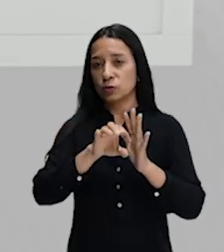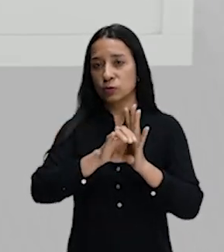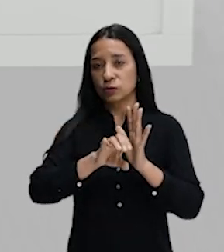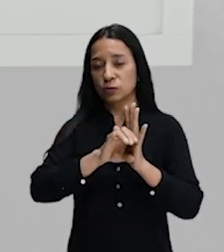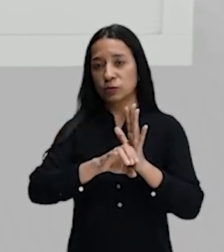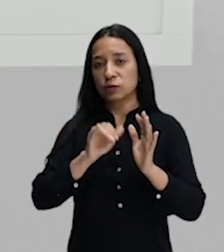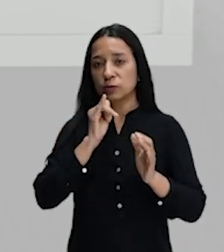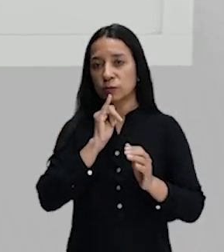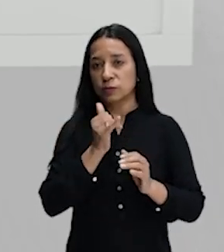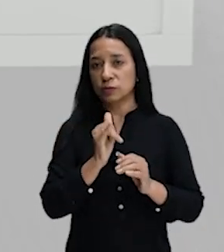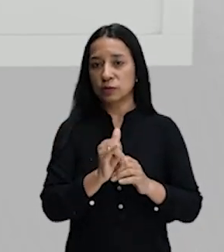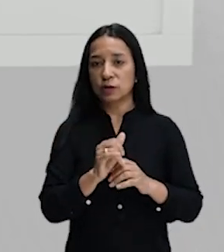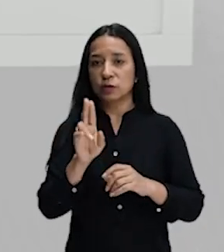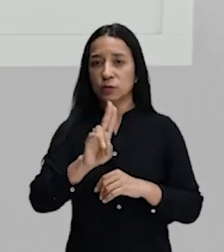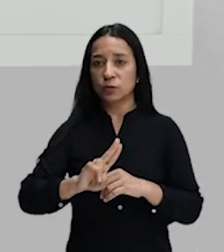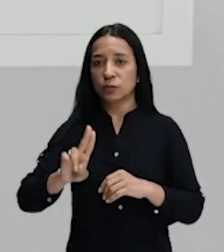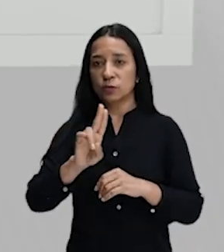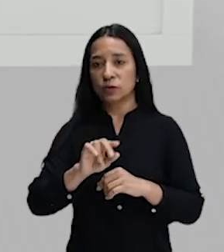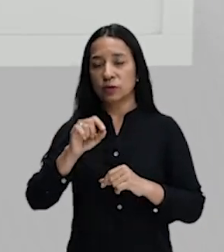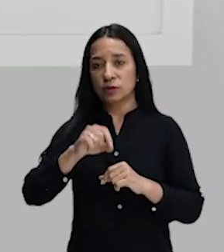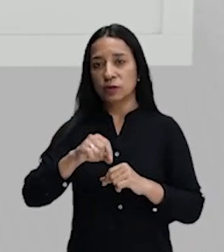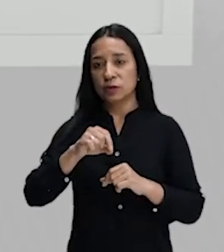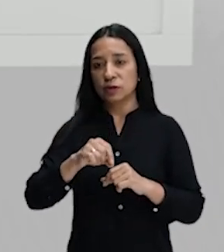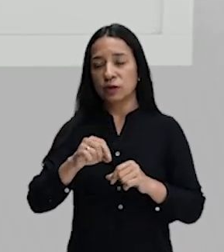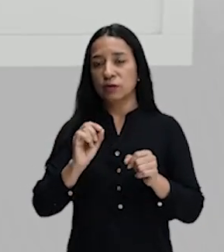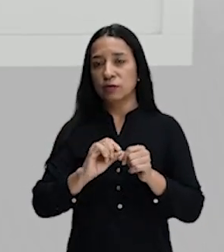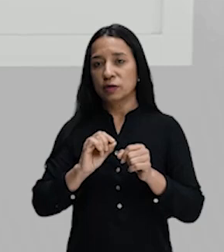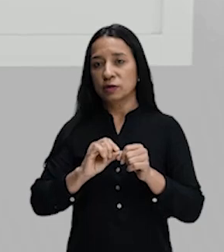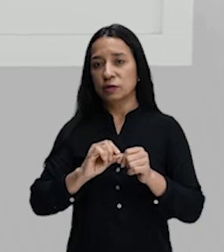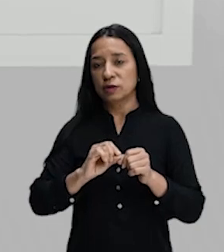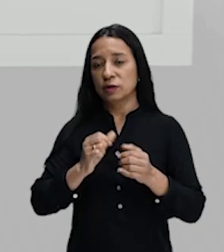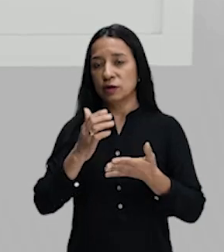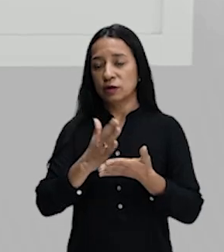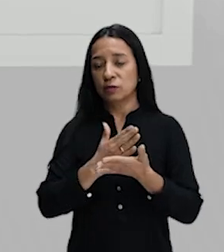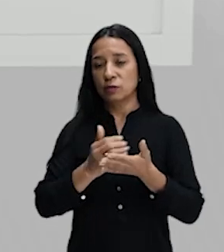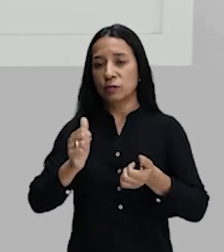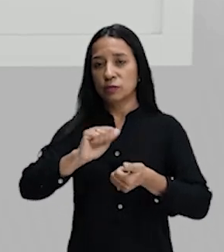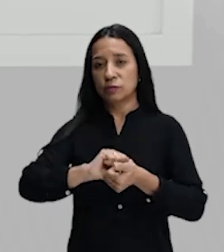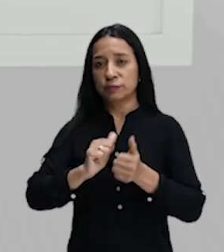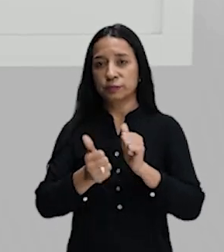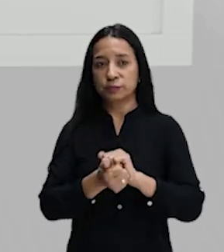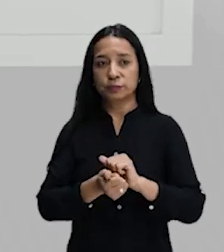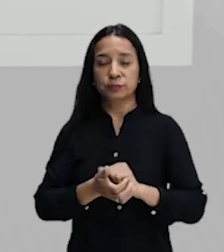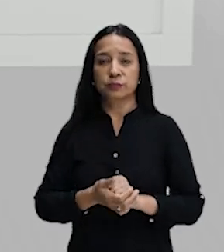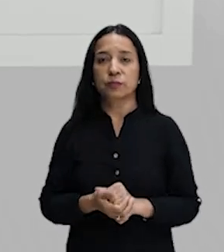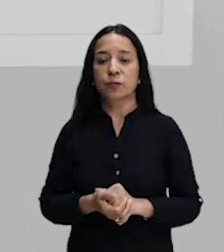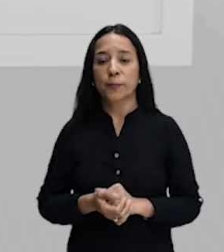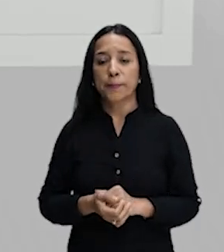vamos utilizar aqui, né? Vamos fazer aqui algumas adaptações. Tá ok? Bom,